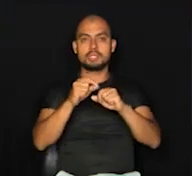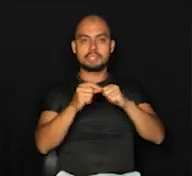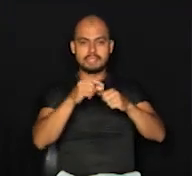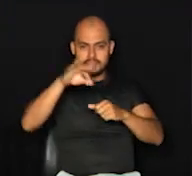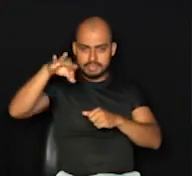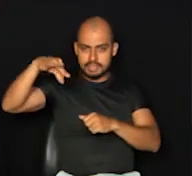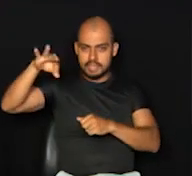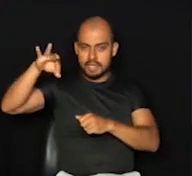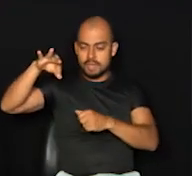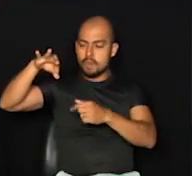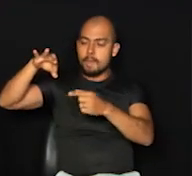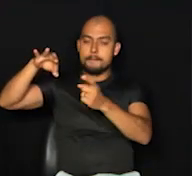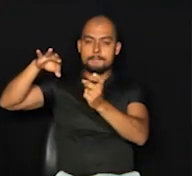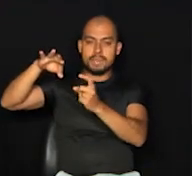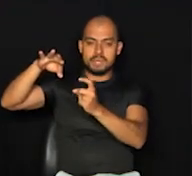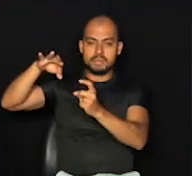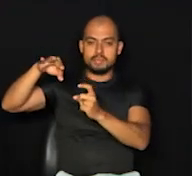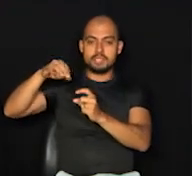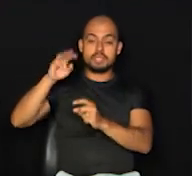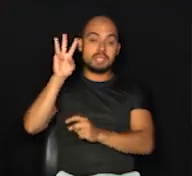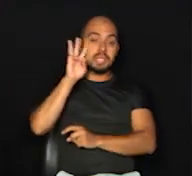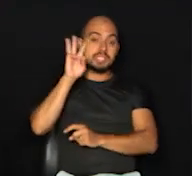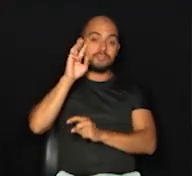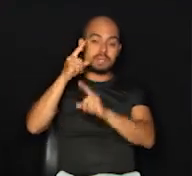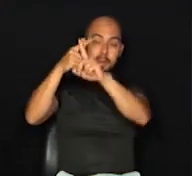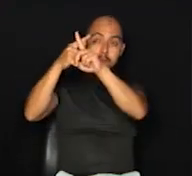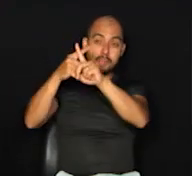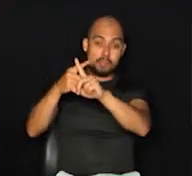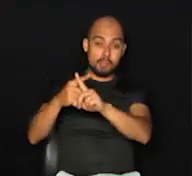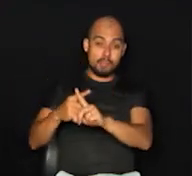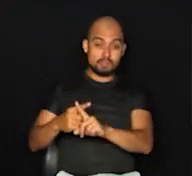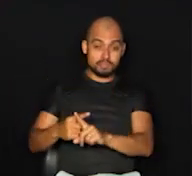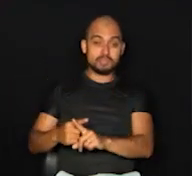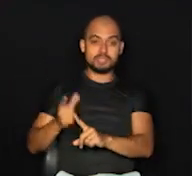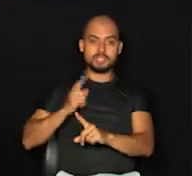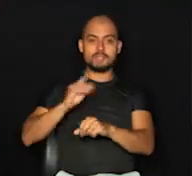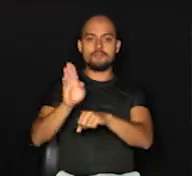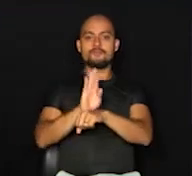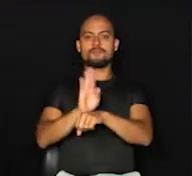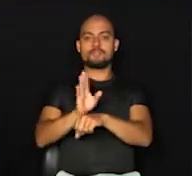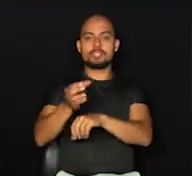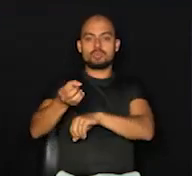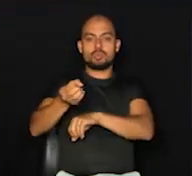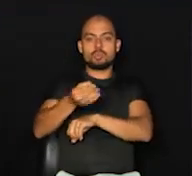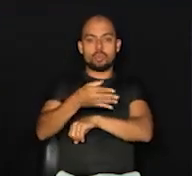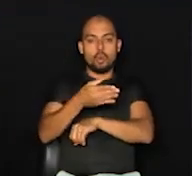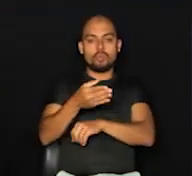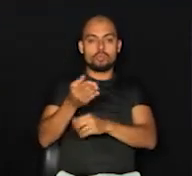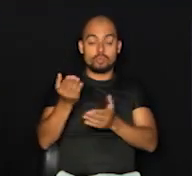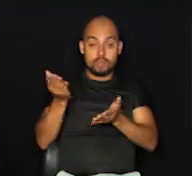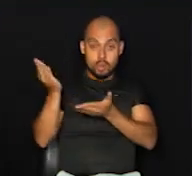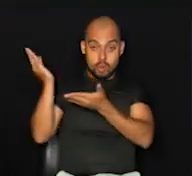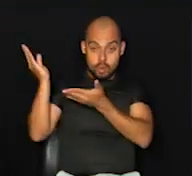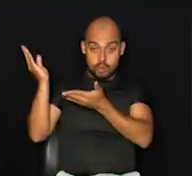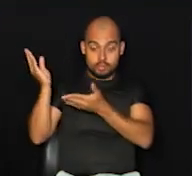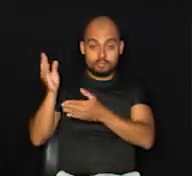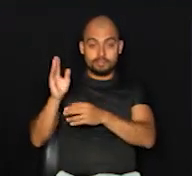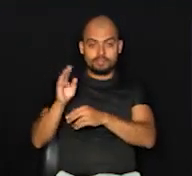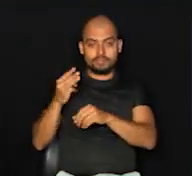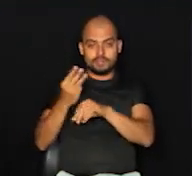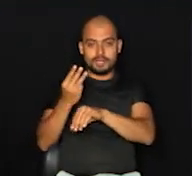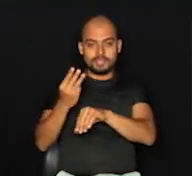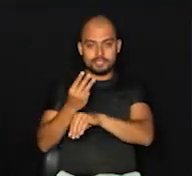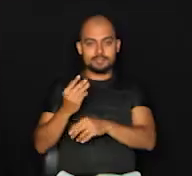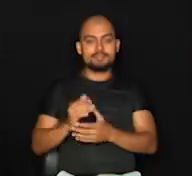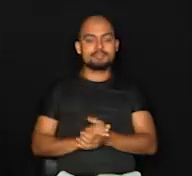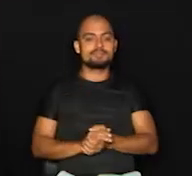quiser participar toda terça-feira e vai receber aí o alerta de que tem um vídeo novo às terças-feiras até o dia 1º de